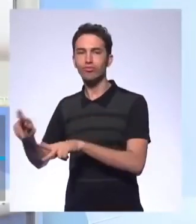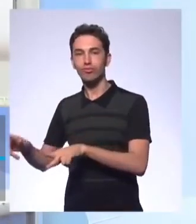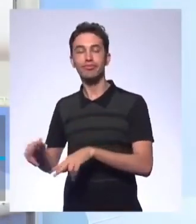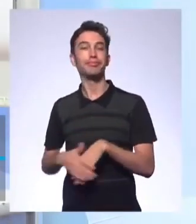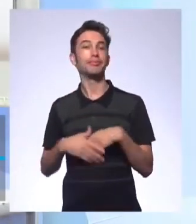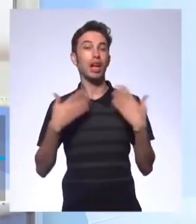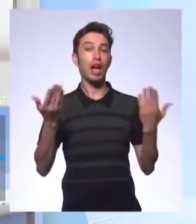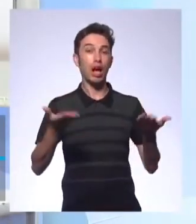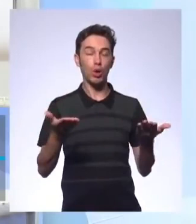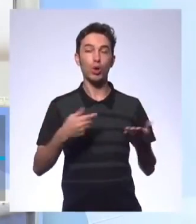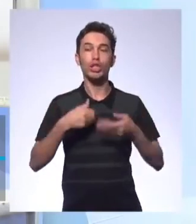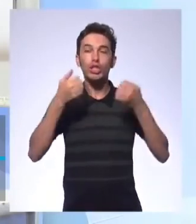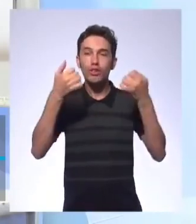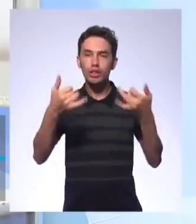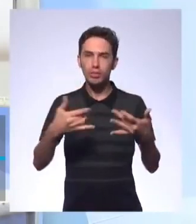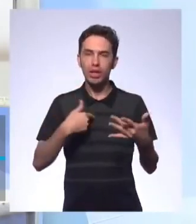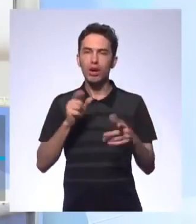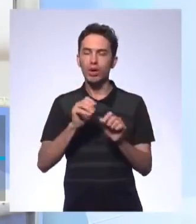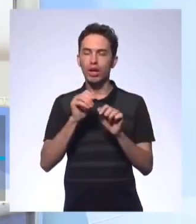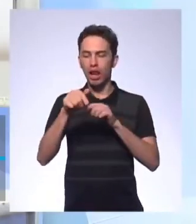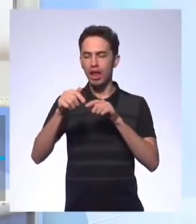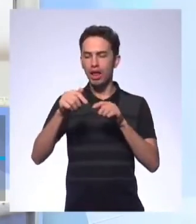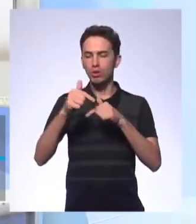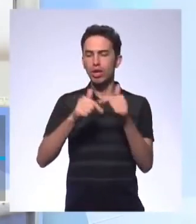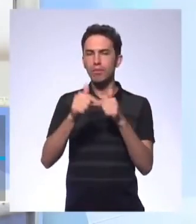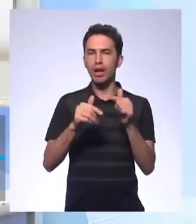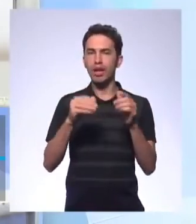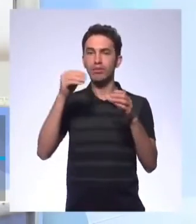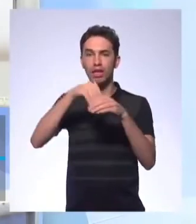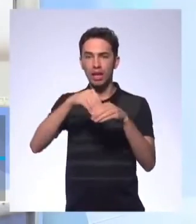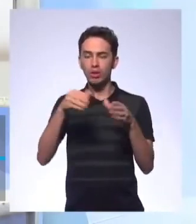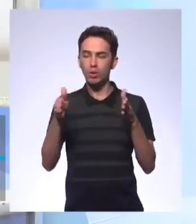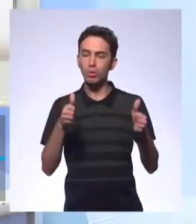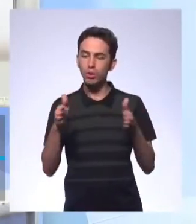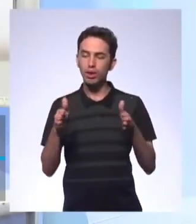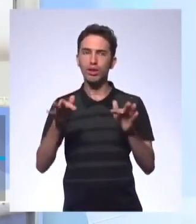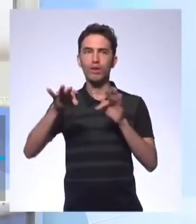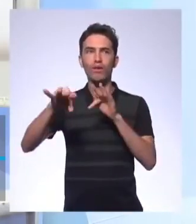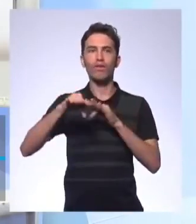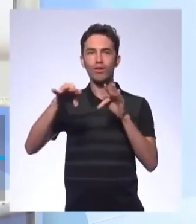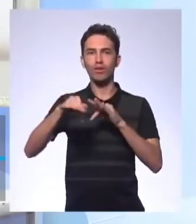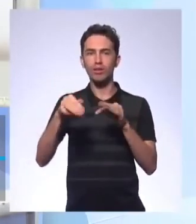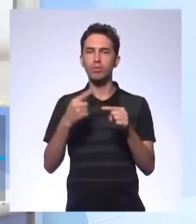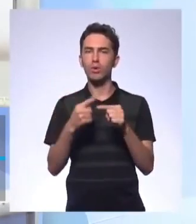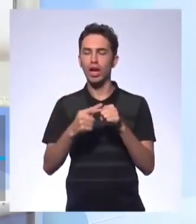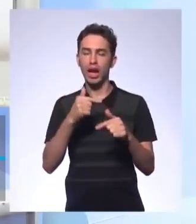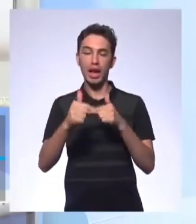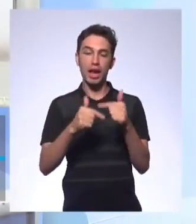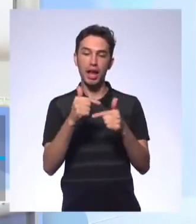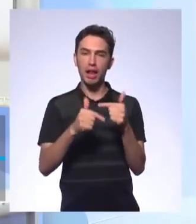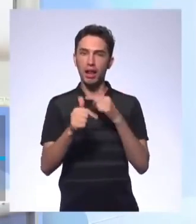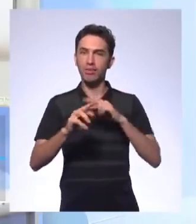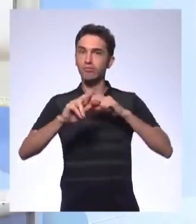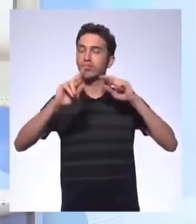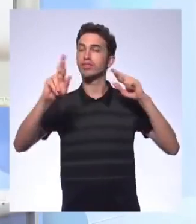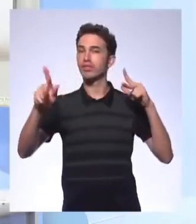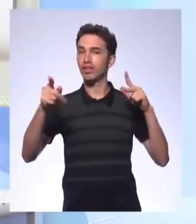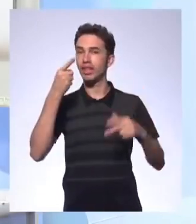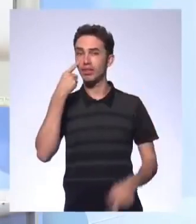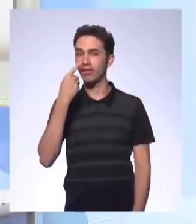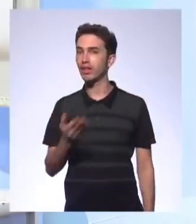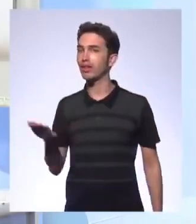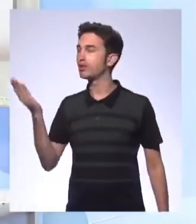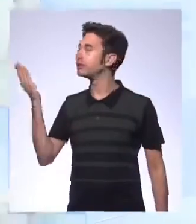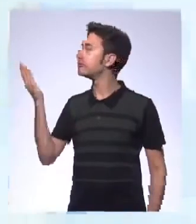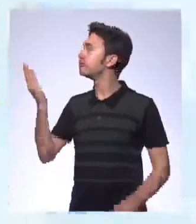vamos contar hoje, que é esse período do feudalismo, tem uma relação diferente aí de trabalho. Então, vamos para mais uma tela. Olha